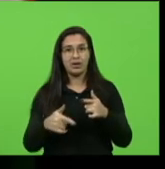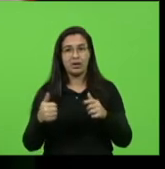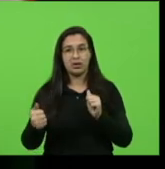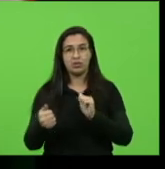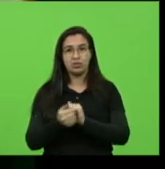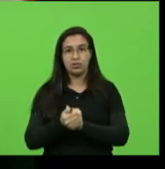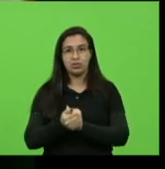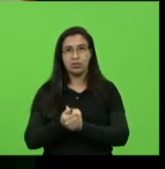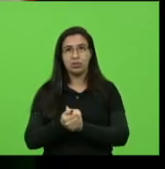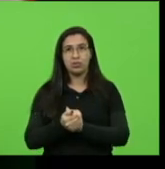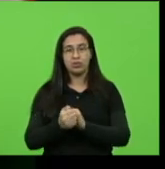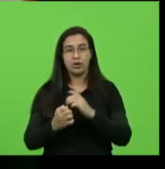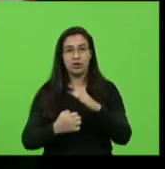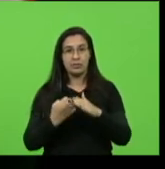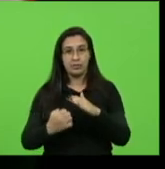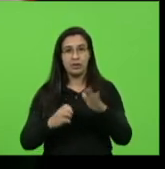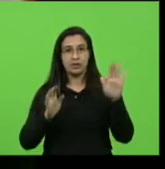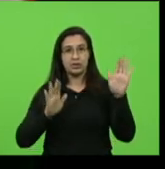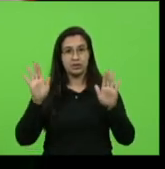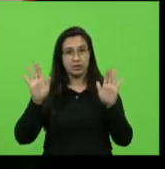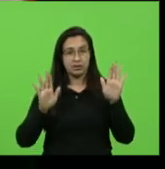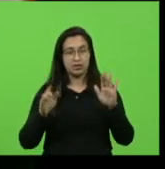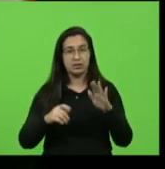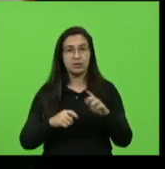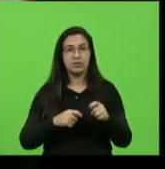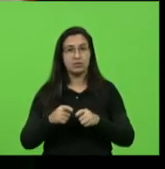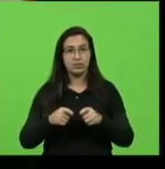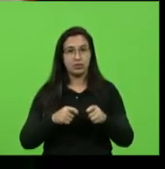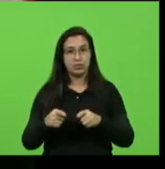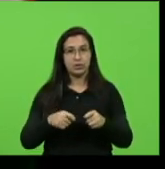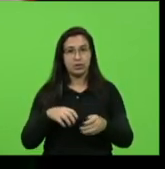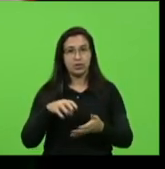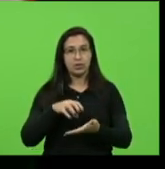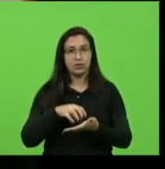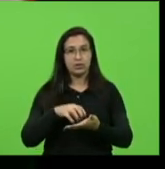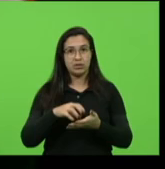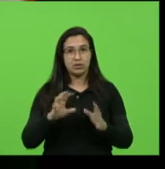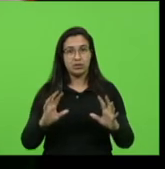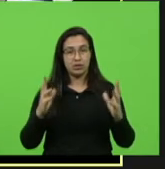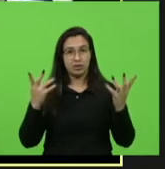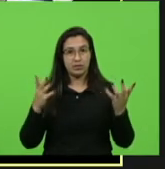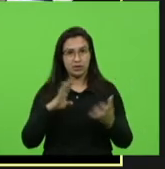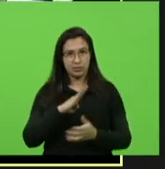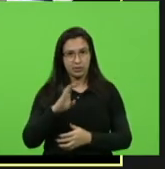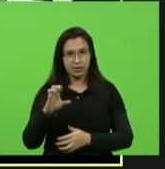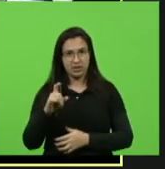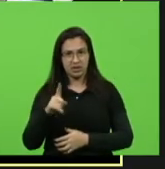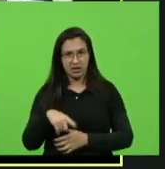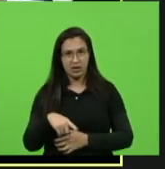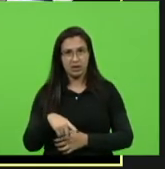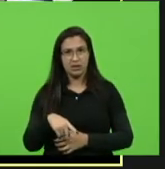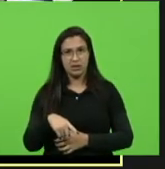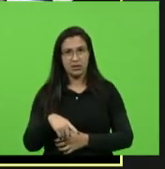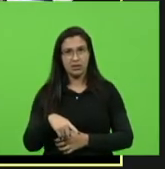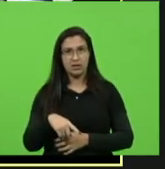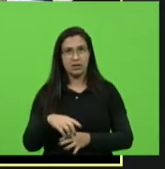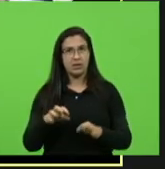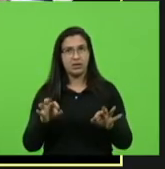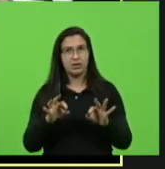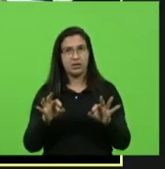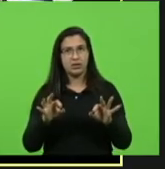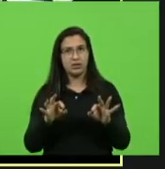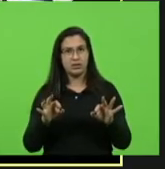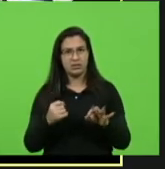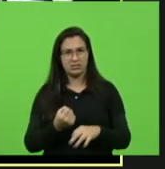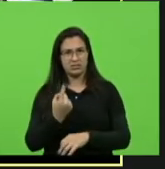licitação para administrar o Centro de Eventos de Balneário Camboriú? Seria isso? Não é